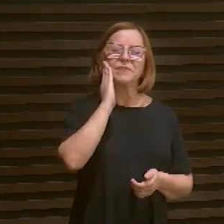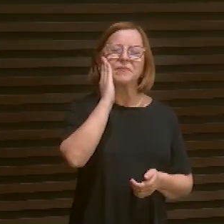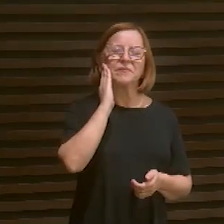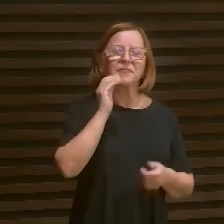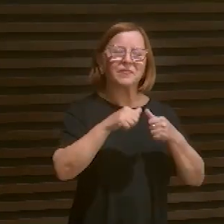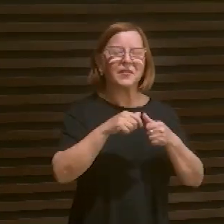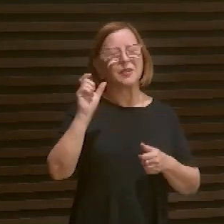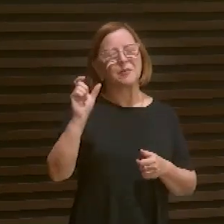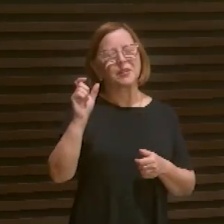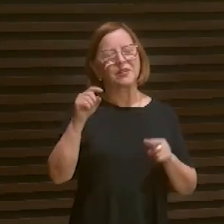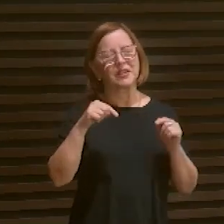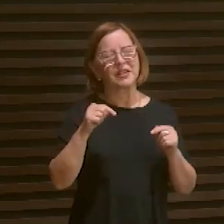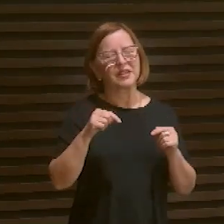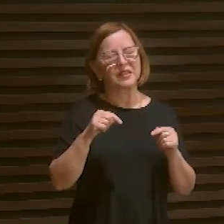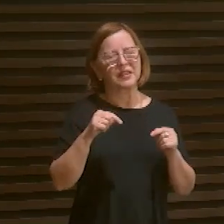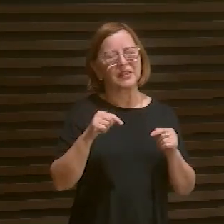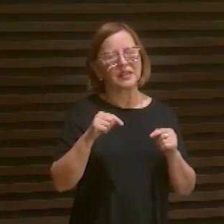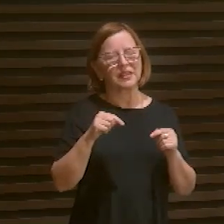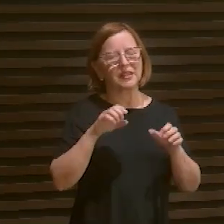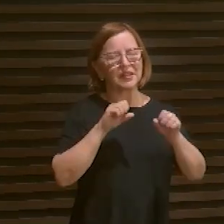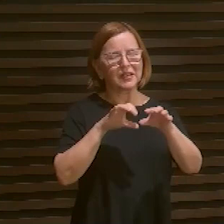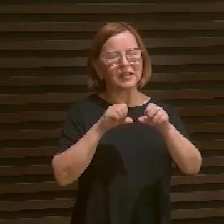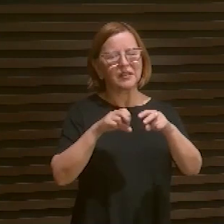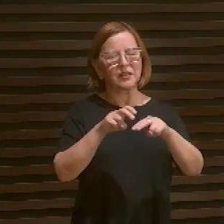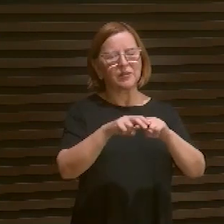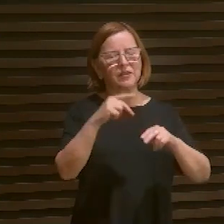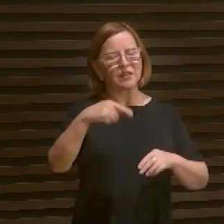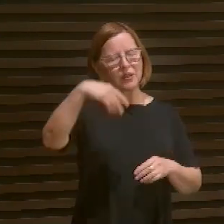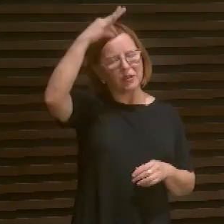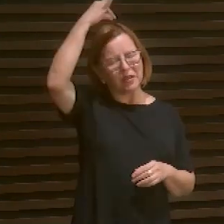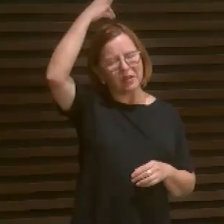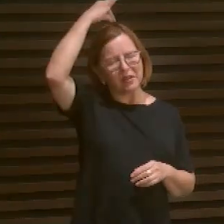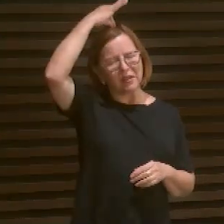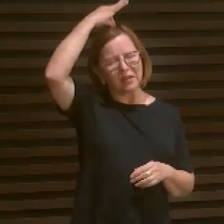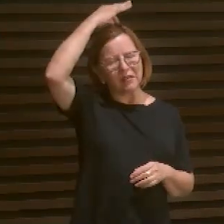esta palavra aqui que foi inspirada pelo Teu Espírito Santo,